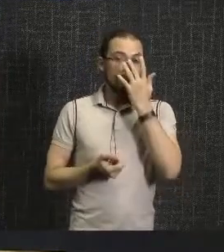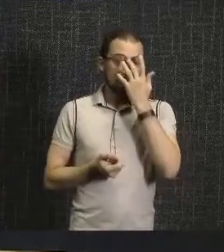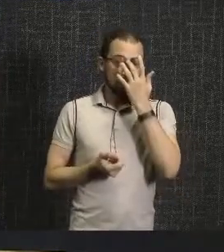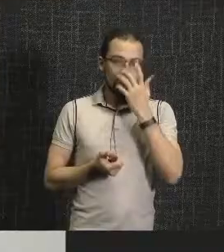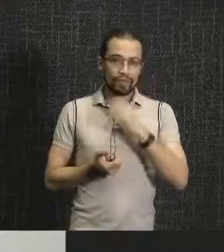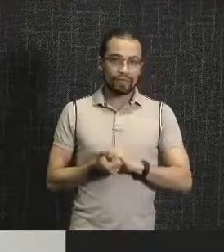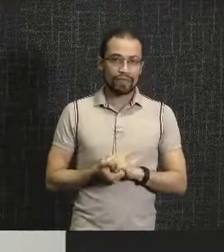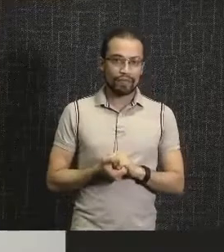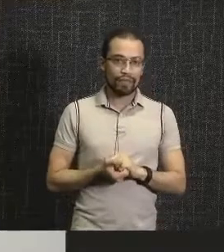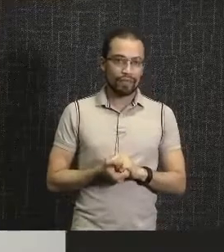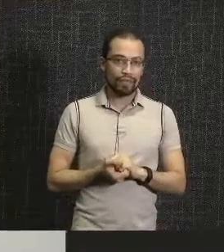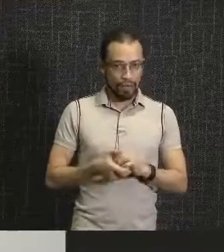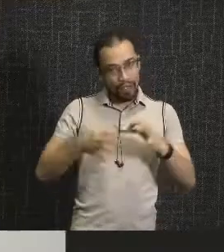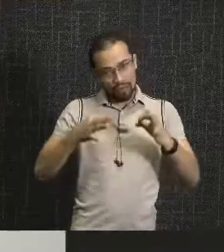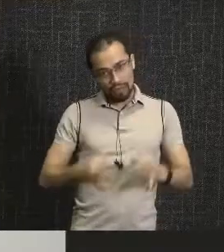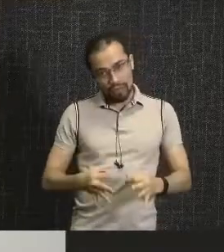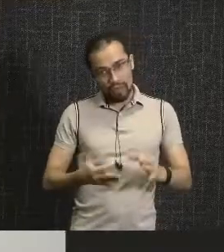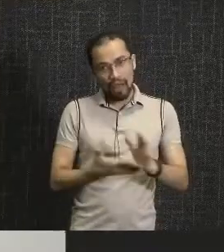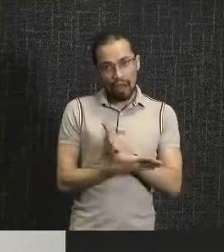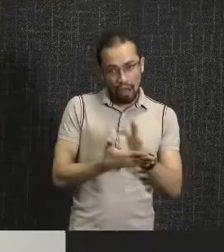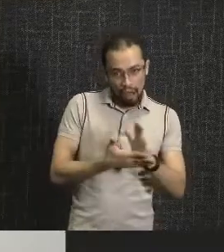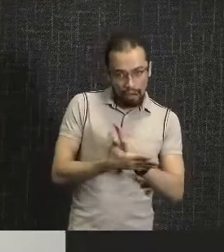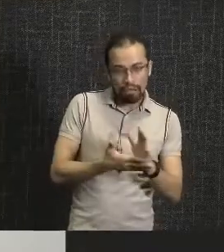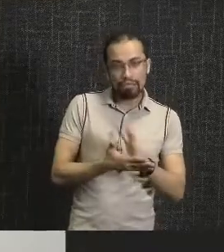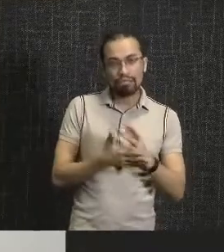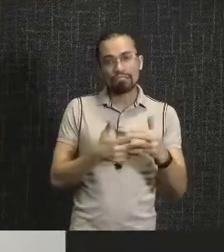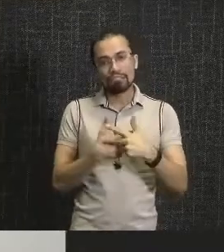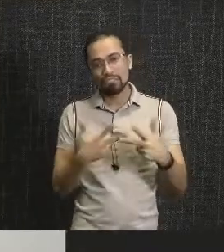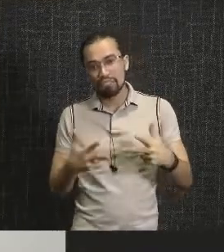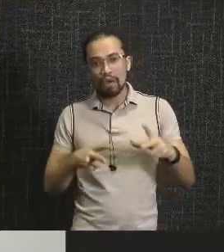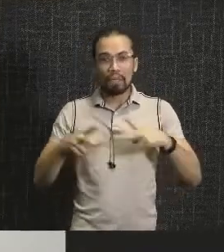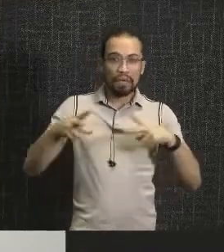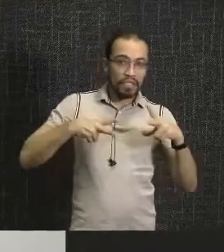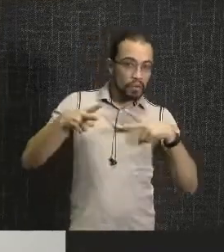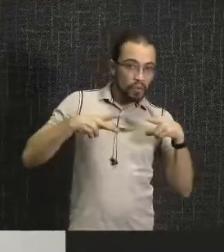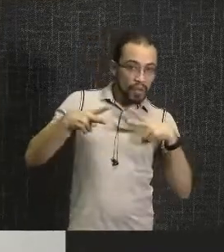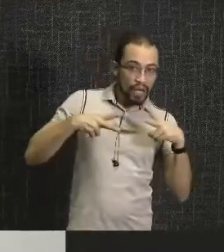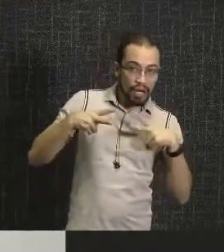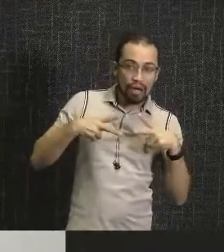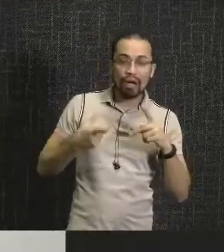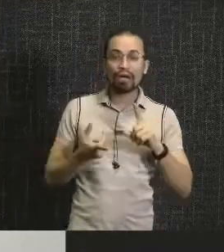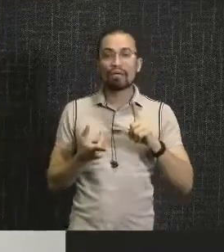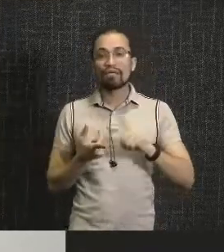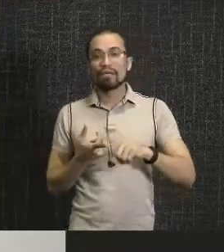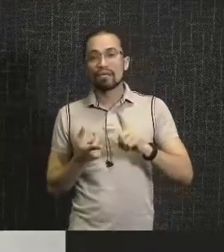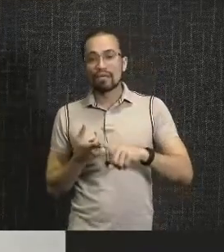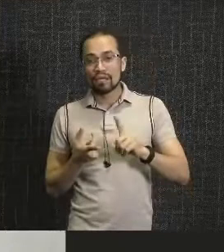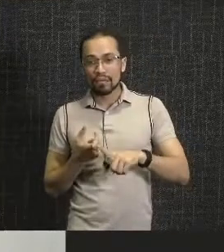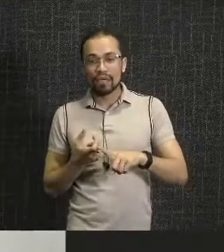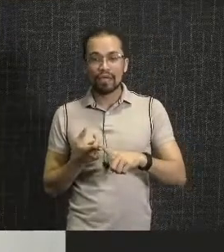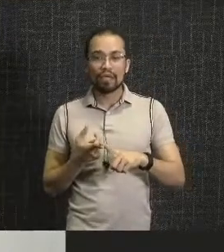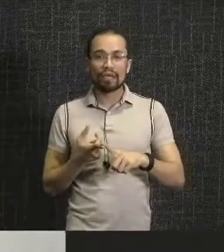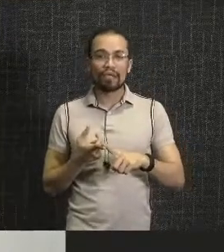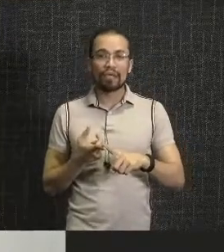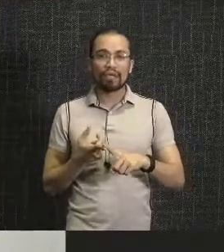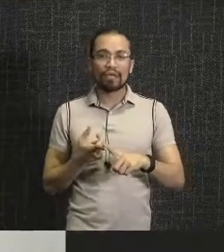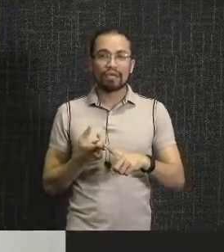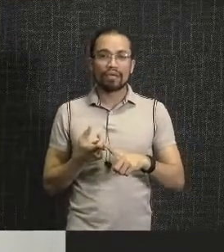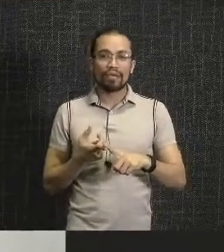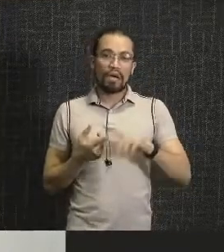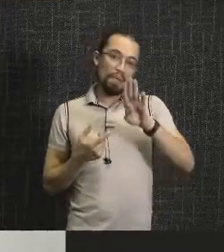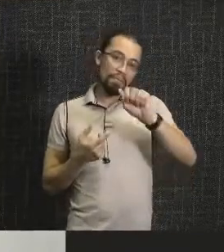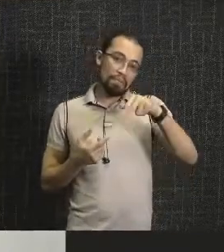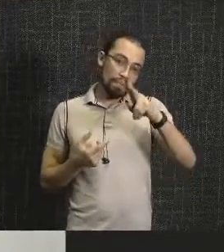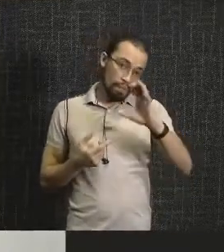Com certeza, algumas captações privadas de IPO de bolsa ou emissão de debêntures de